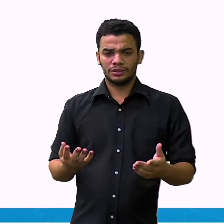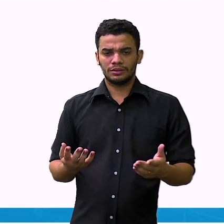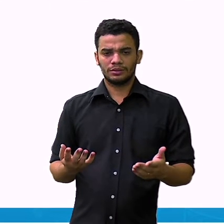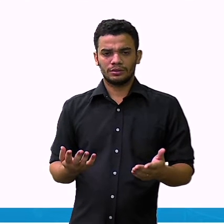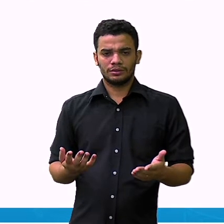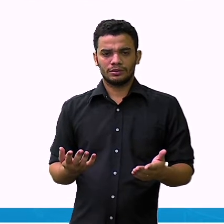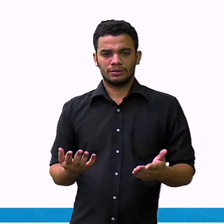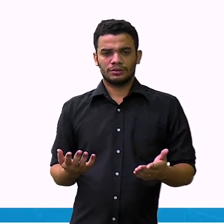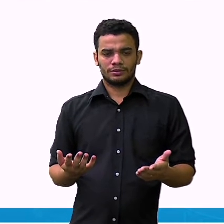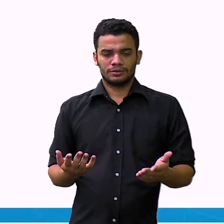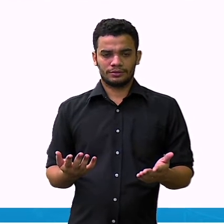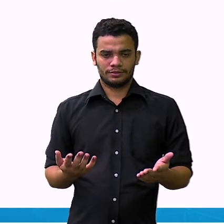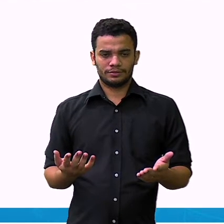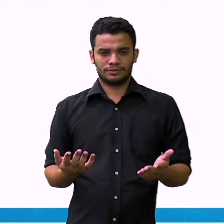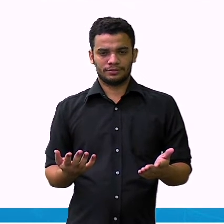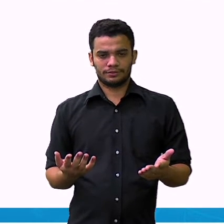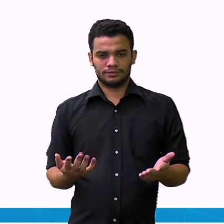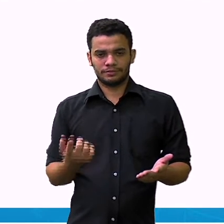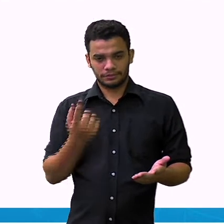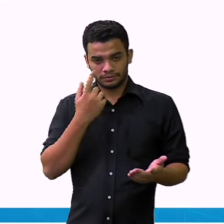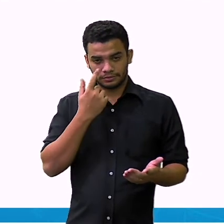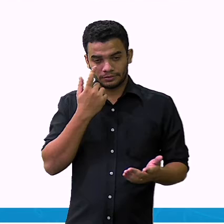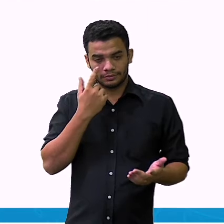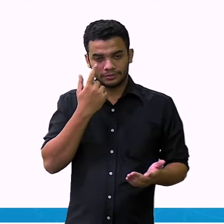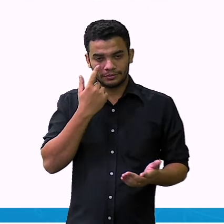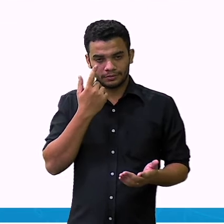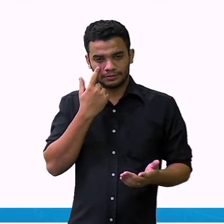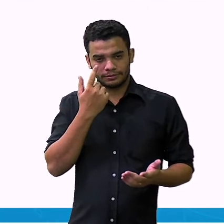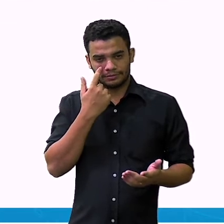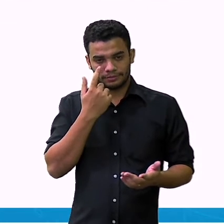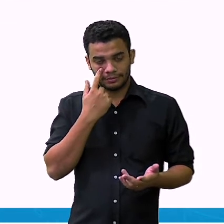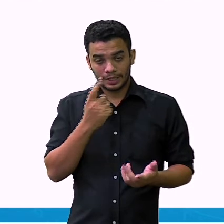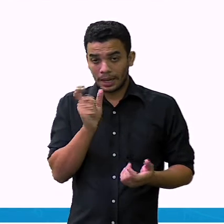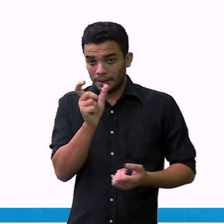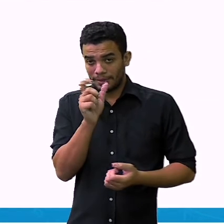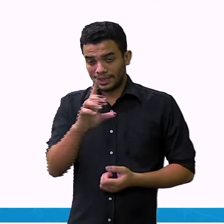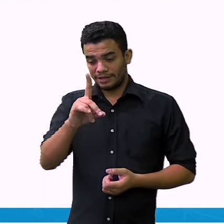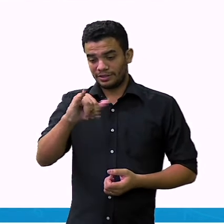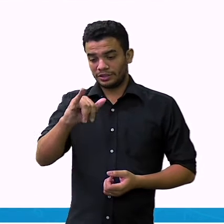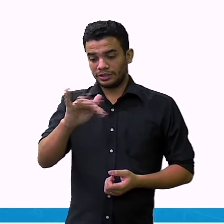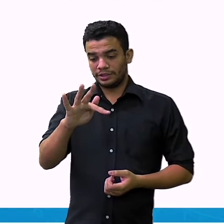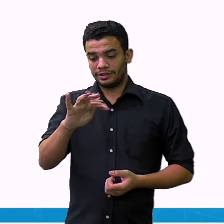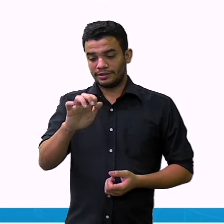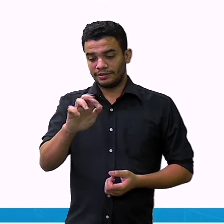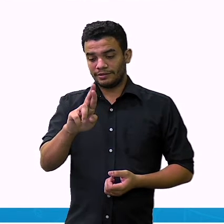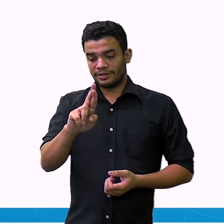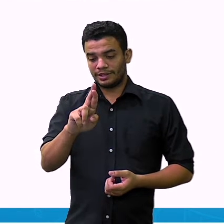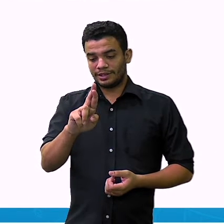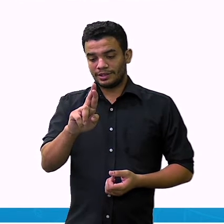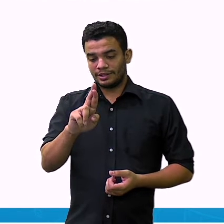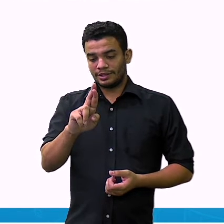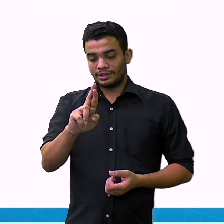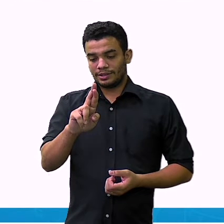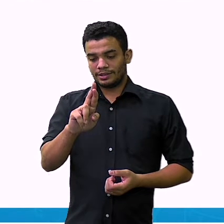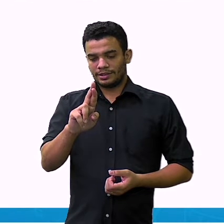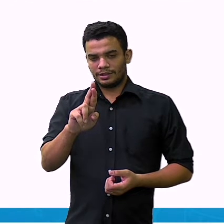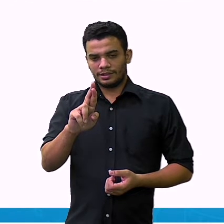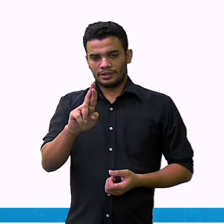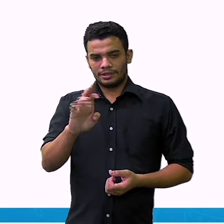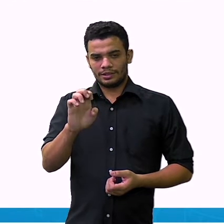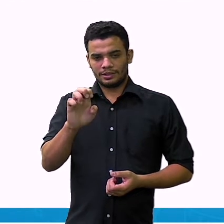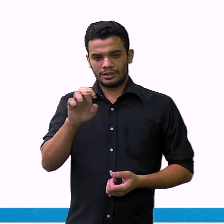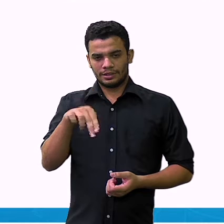diferença. Quando aparece essa palavra diferença, eu logo sei que preciso fazer